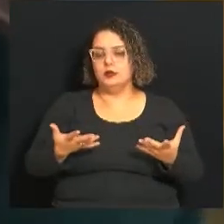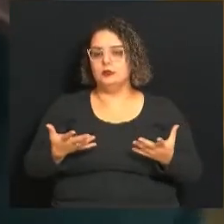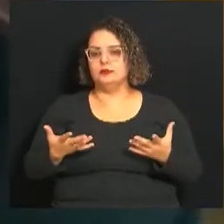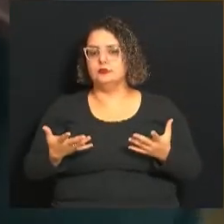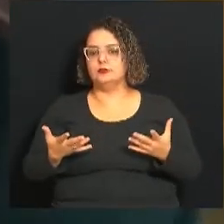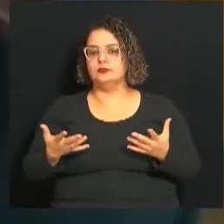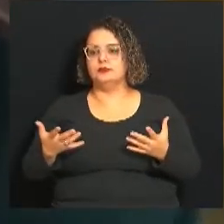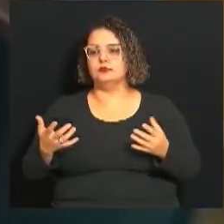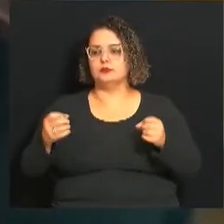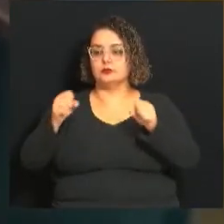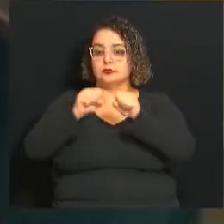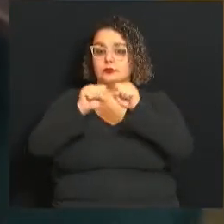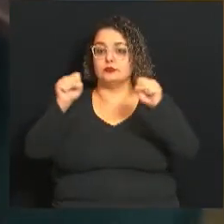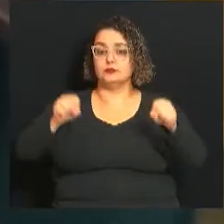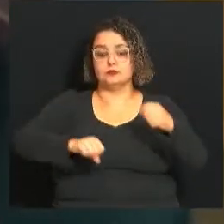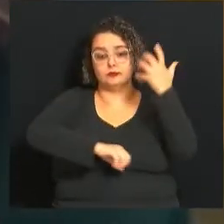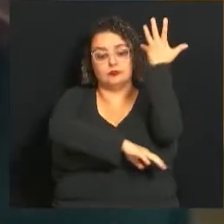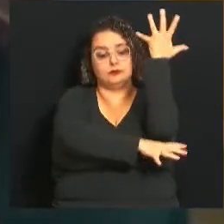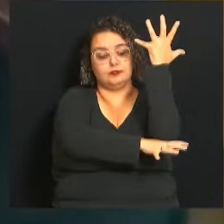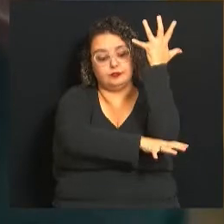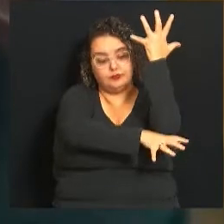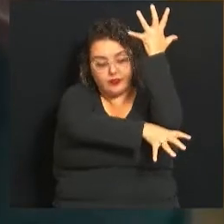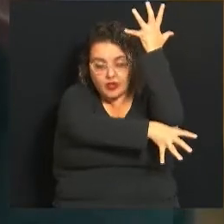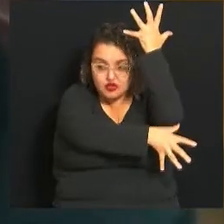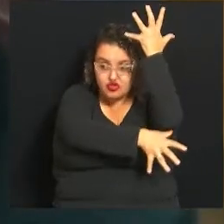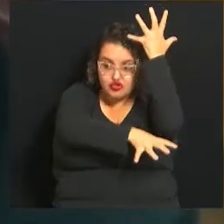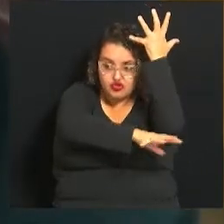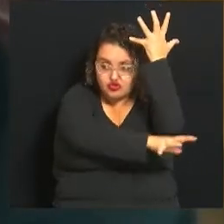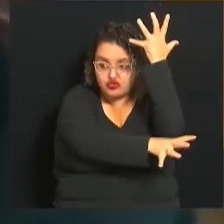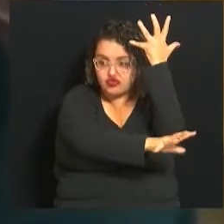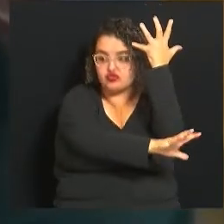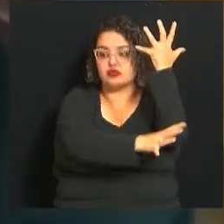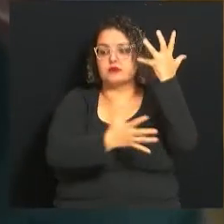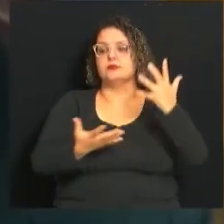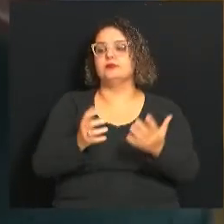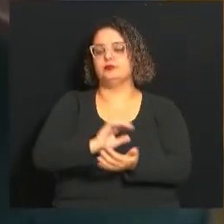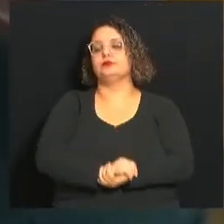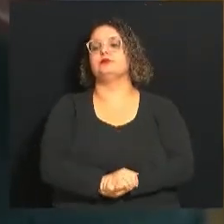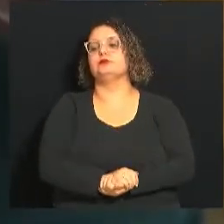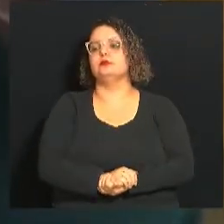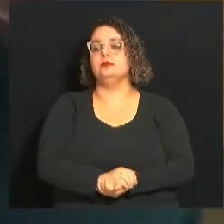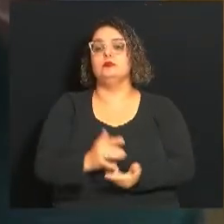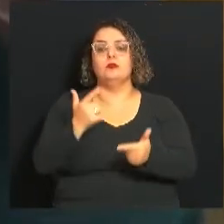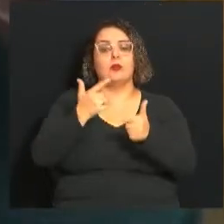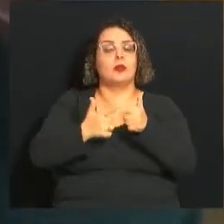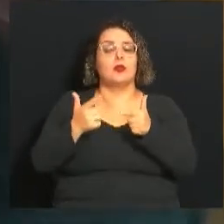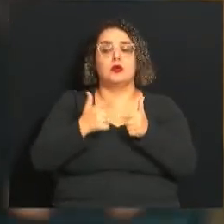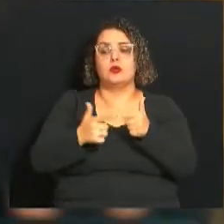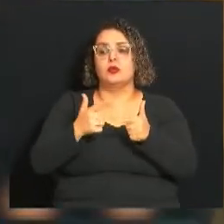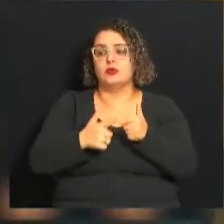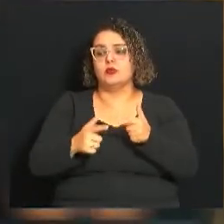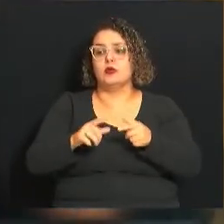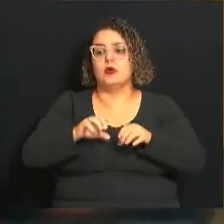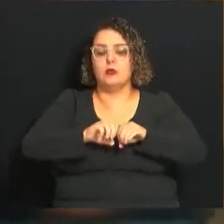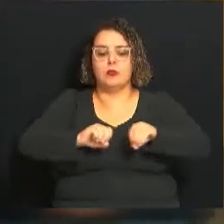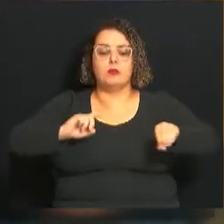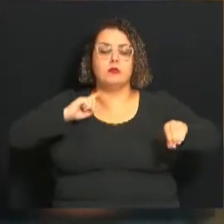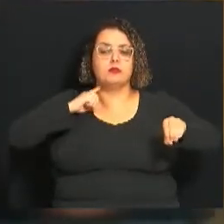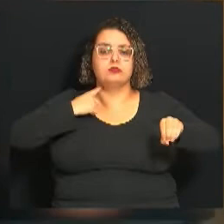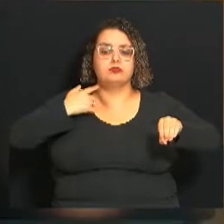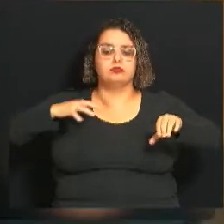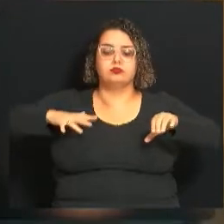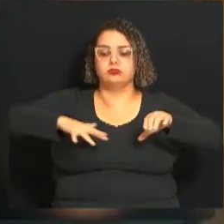sistema radicular aflorado às calçadas, os problemas com esgoto, com